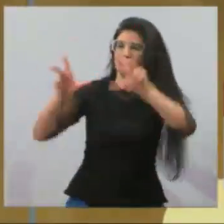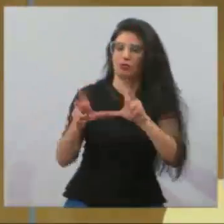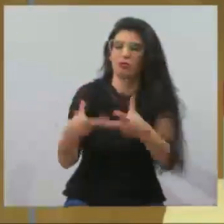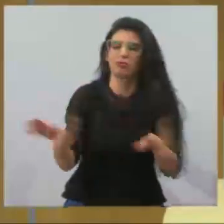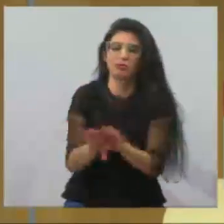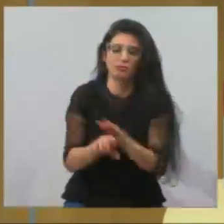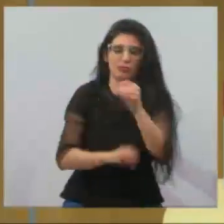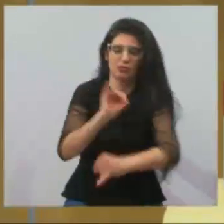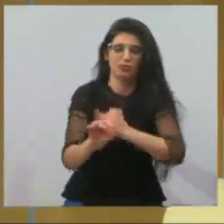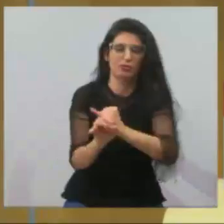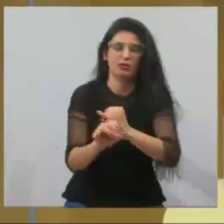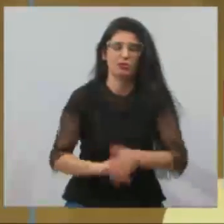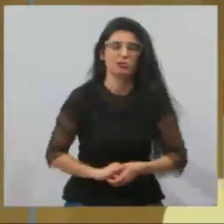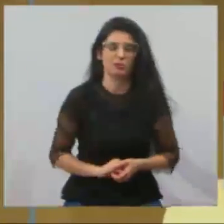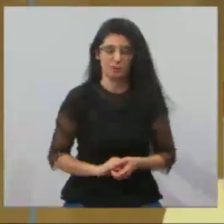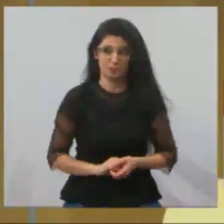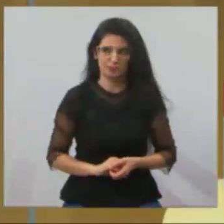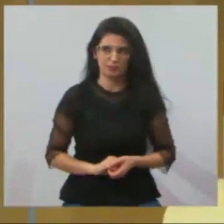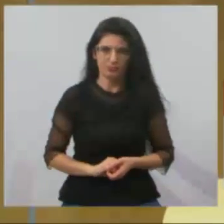pela internet.